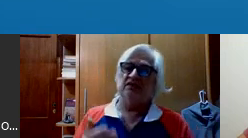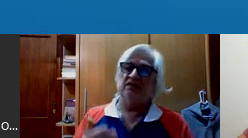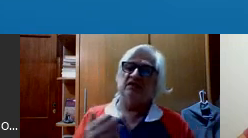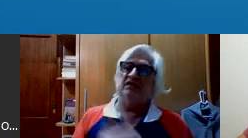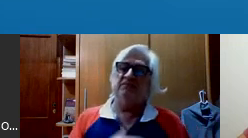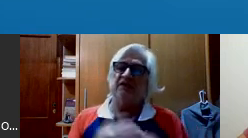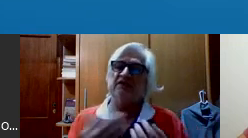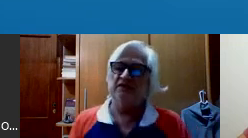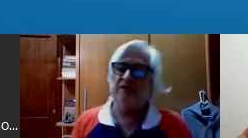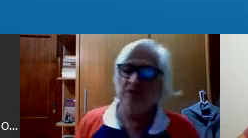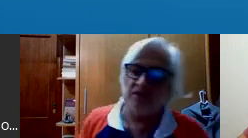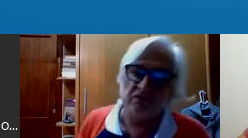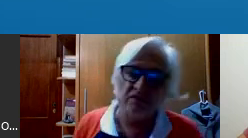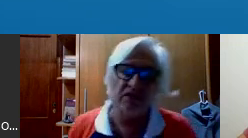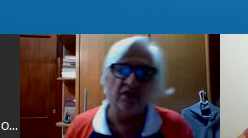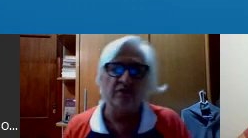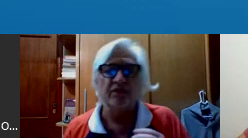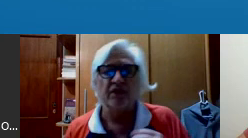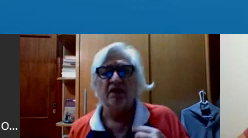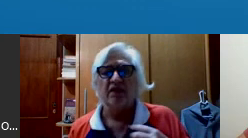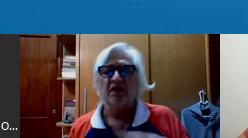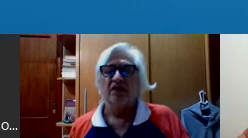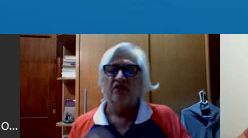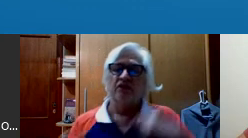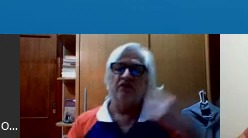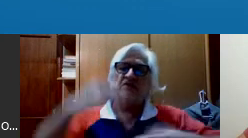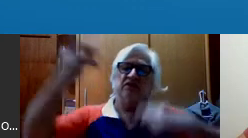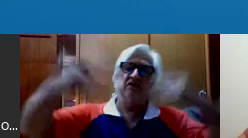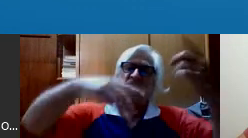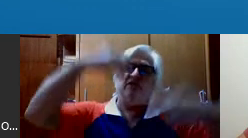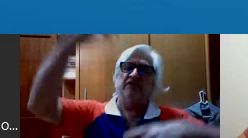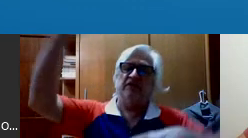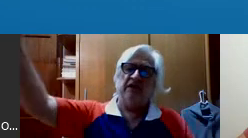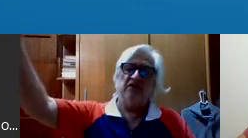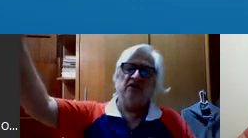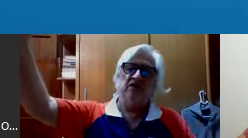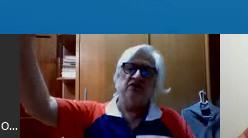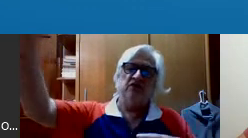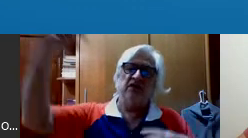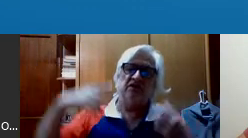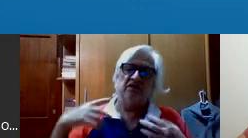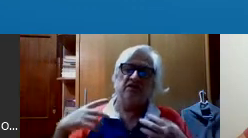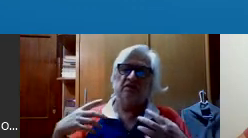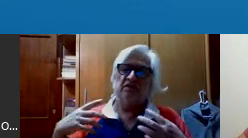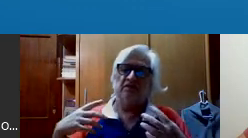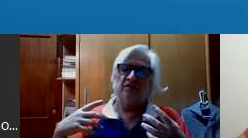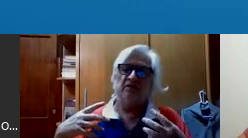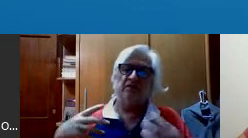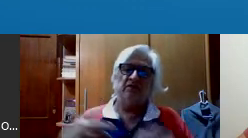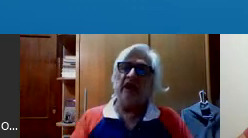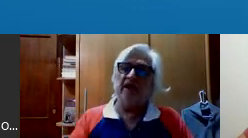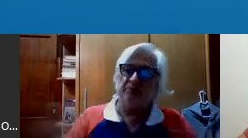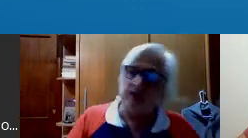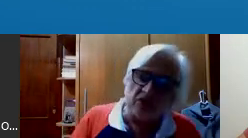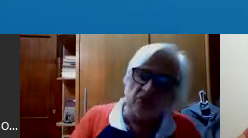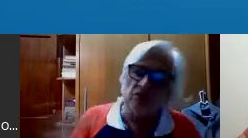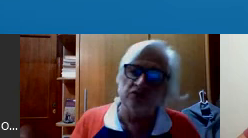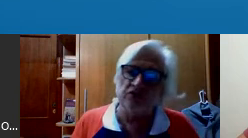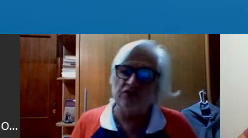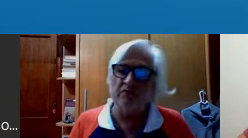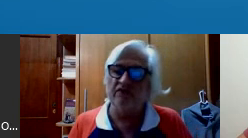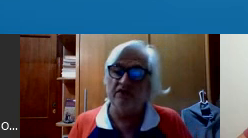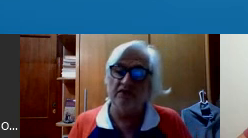do 1020, que resiste menos. Então, voltando àquilo que eu estava falando lá no início, né? Ah, e